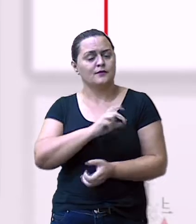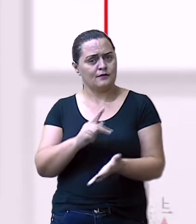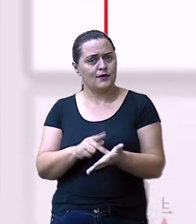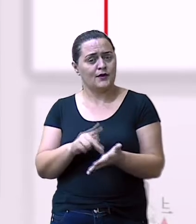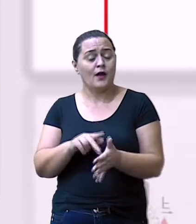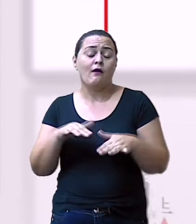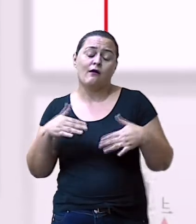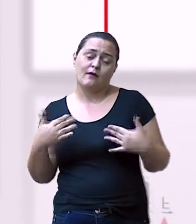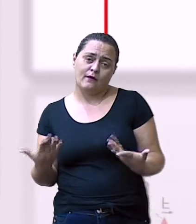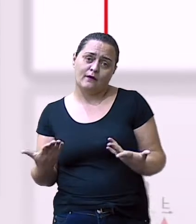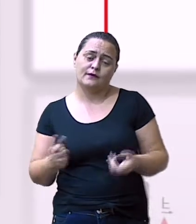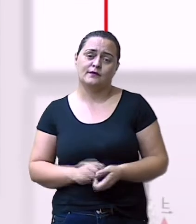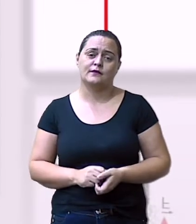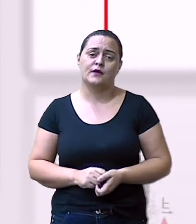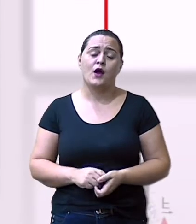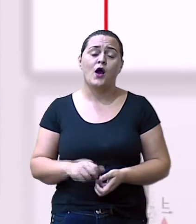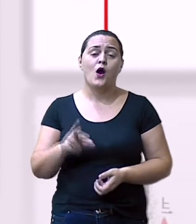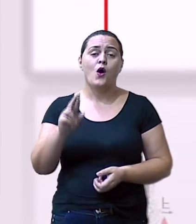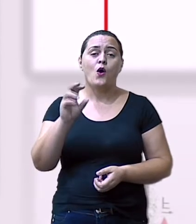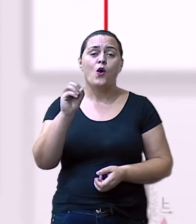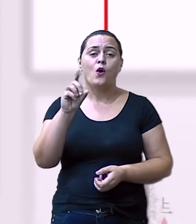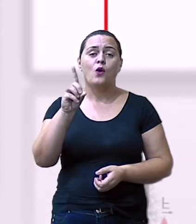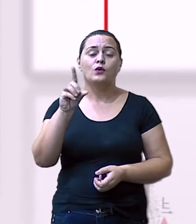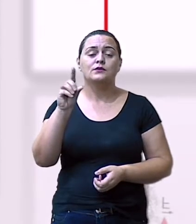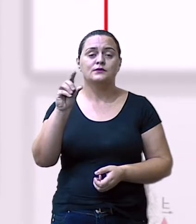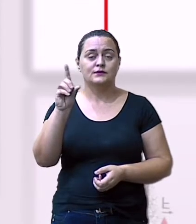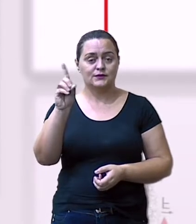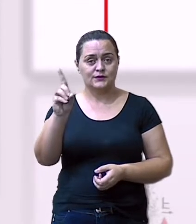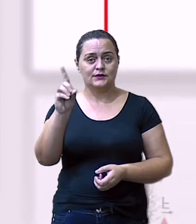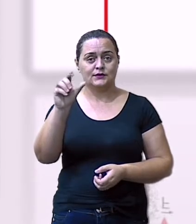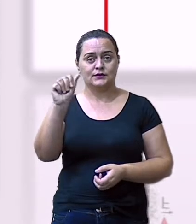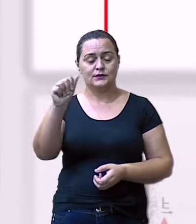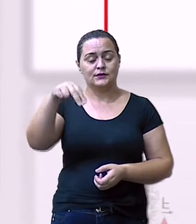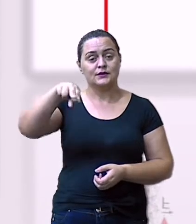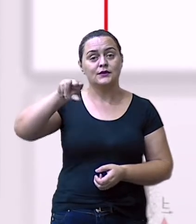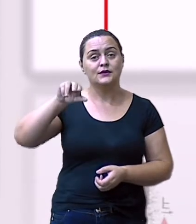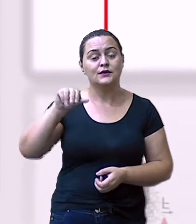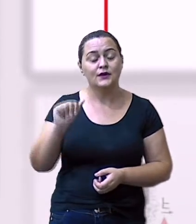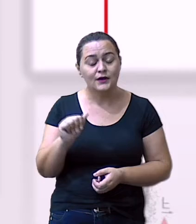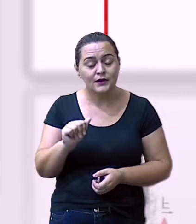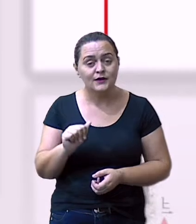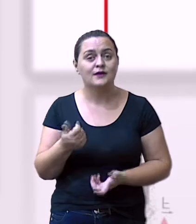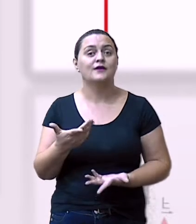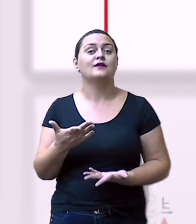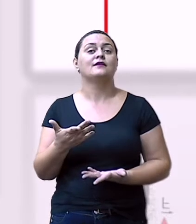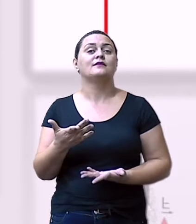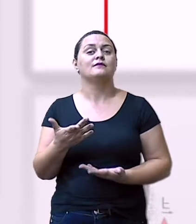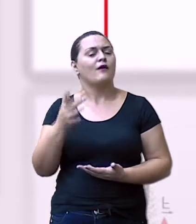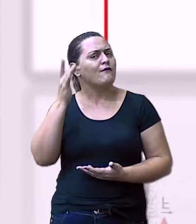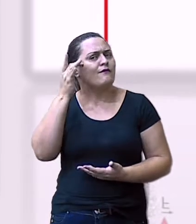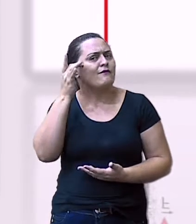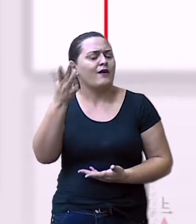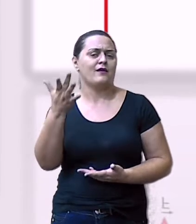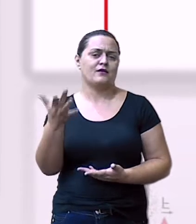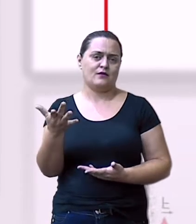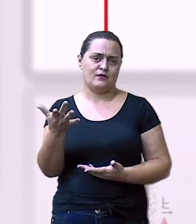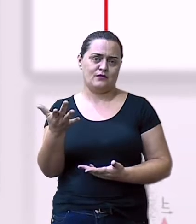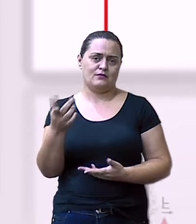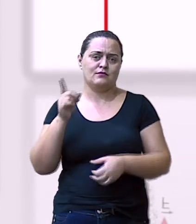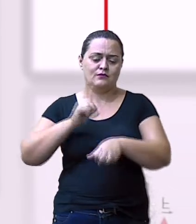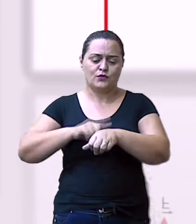Nas roldanas fixas, não verificamos uma redução no esforço necessário para movimentar um